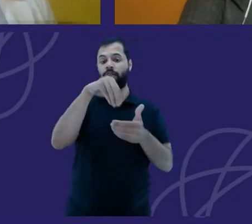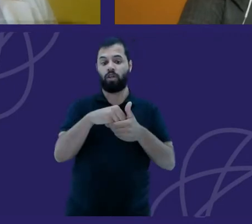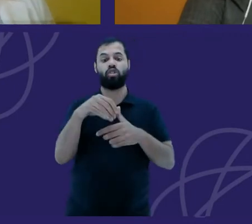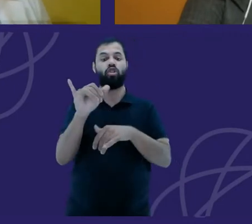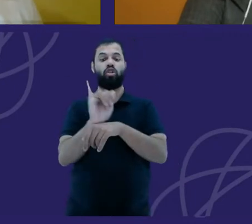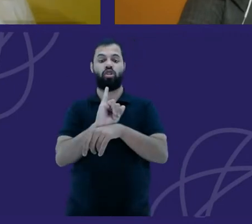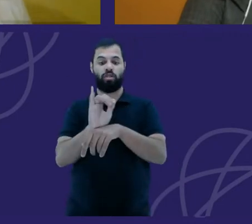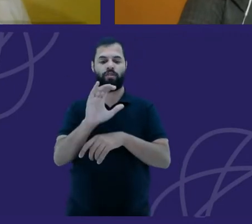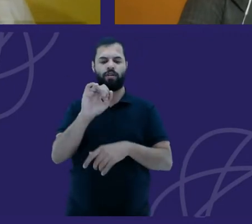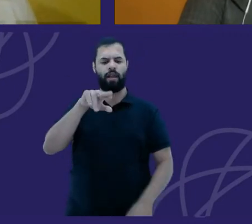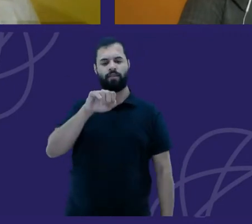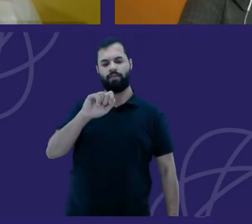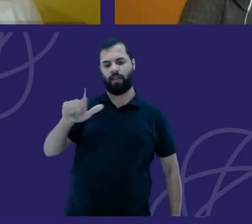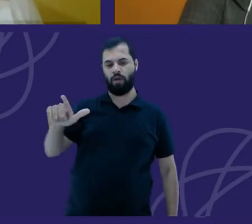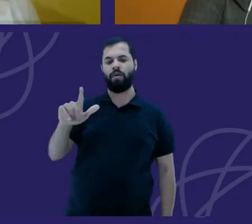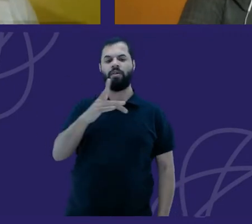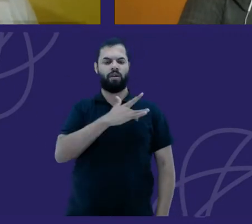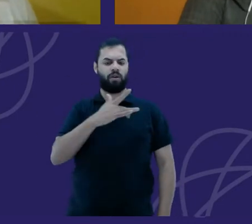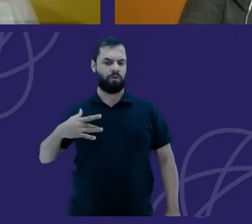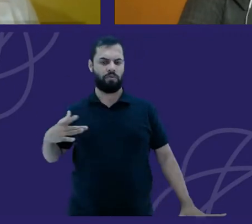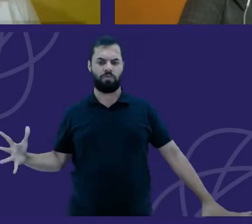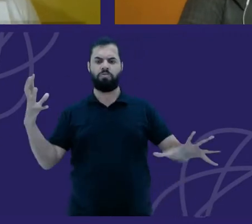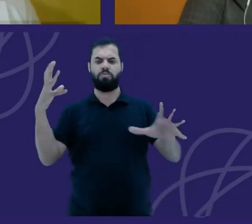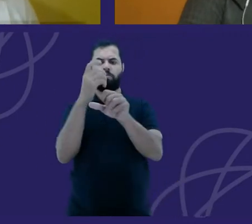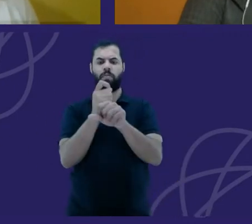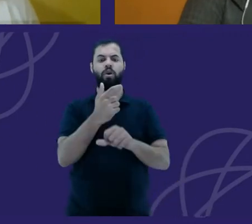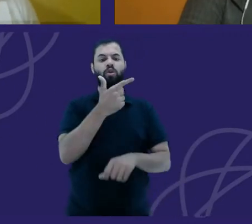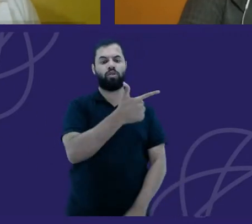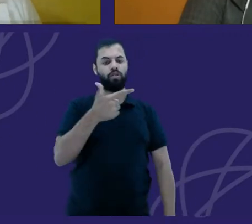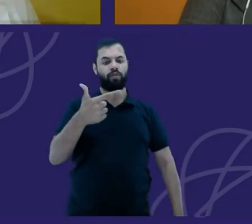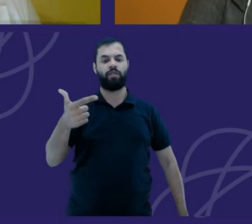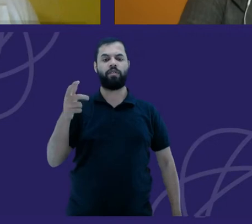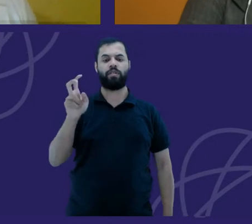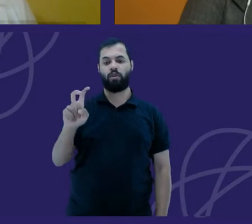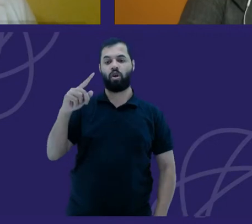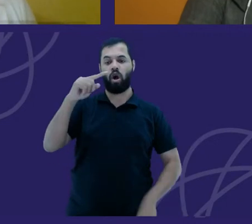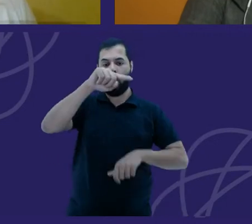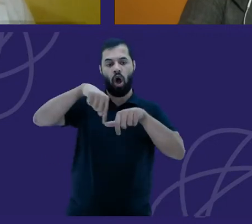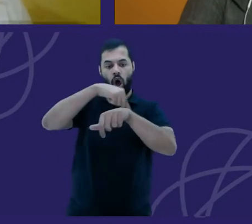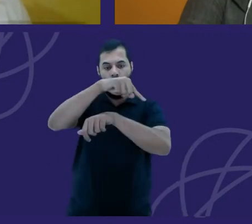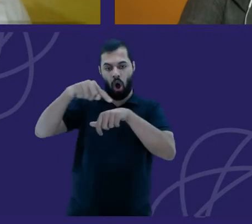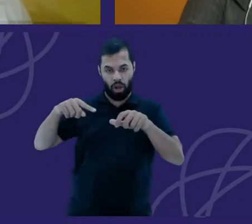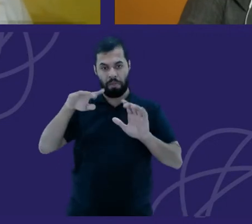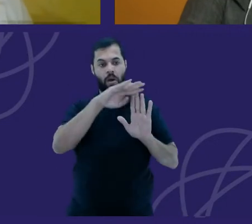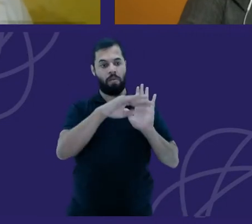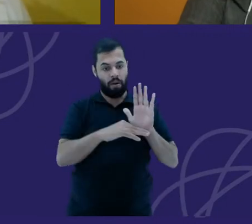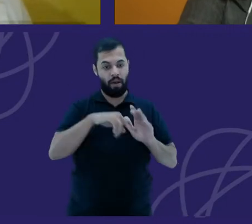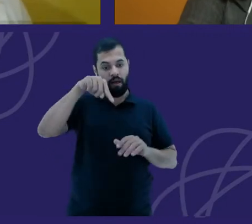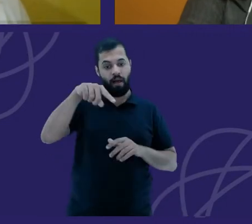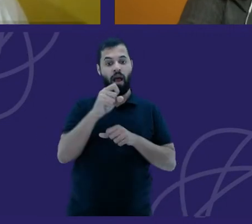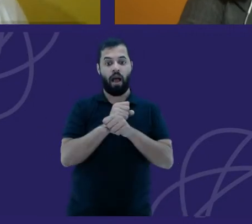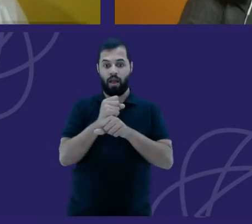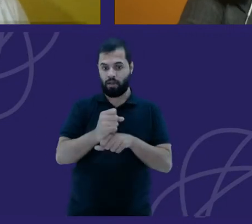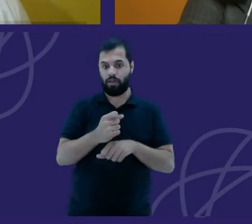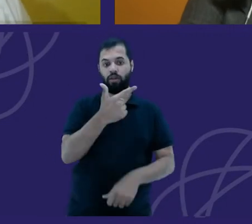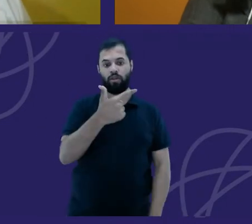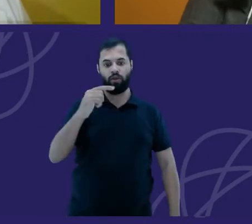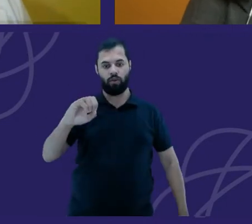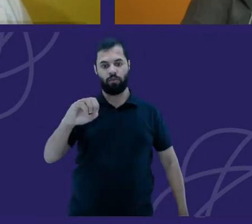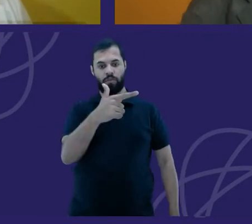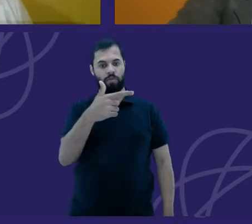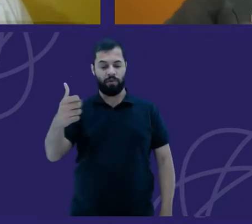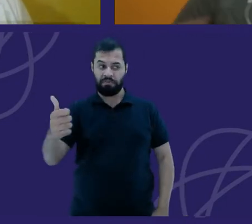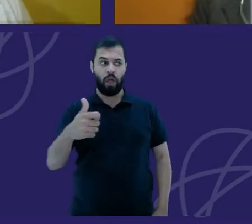que totalizou mais ou menos 225 horas em programação para o ano de 2021. É coisa, né?